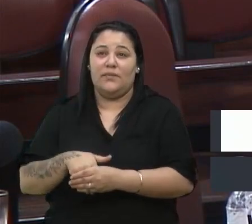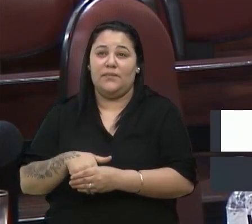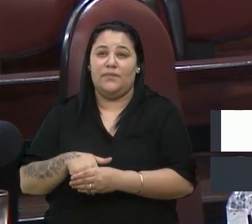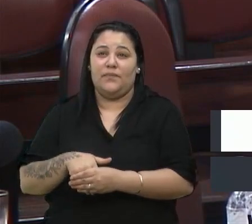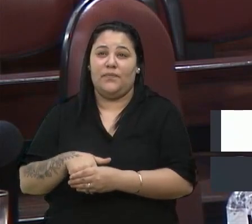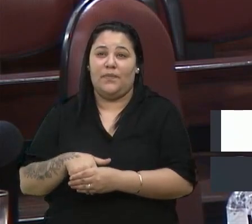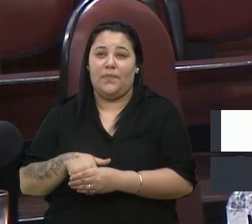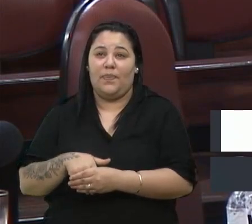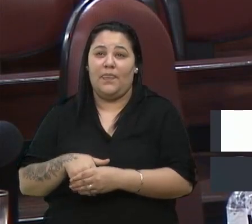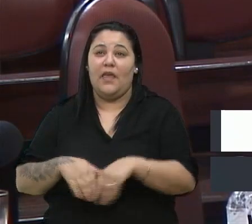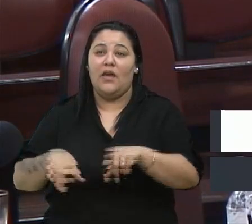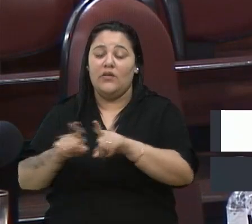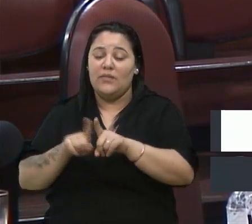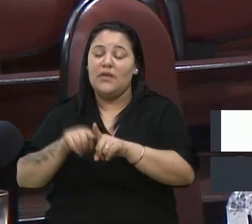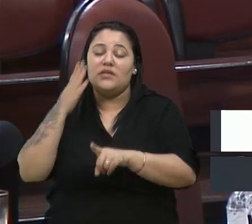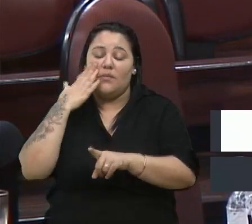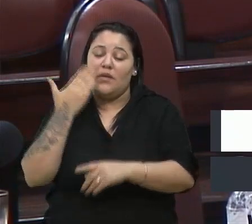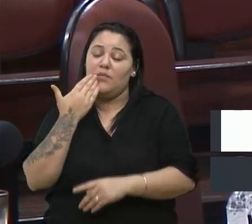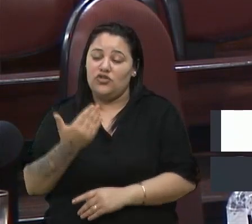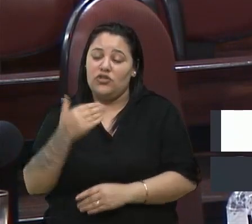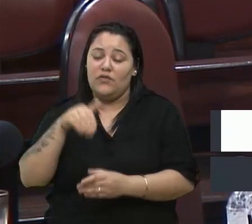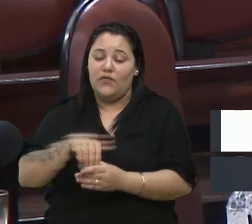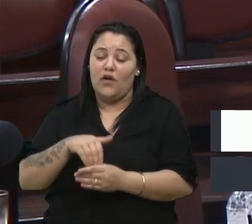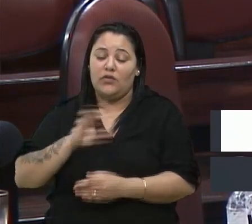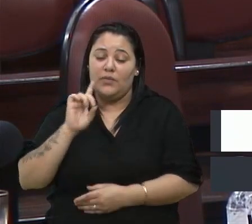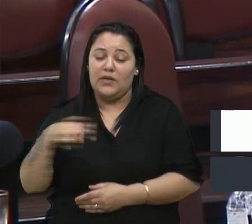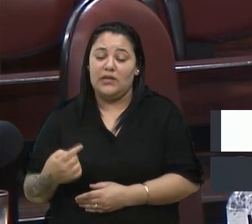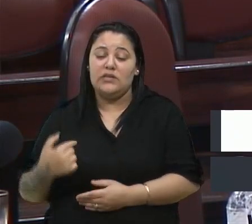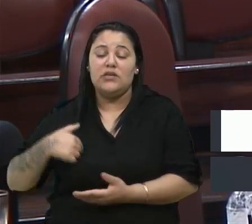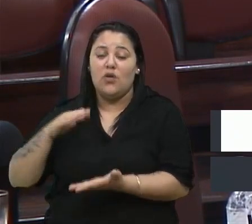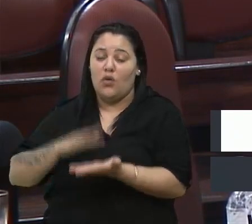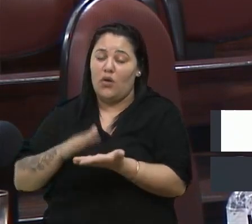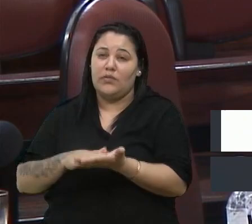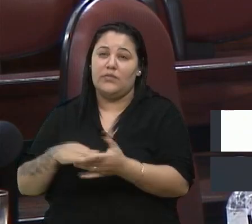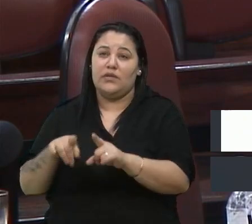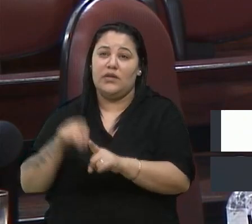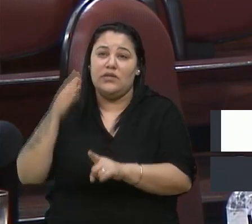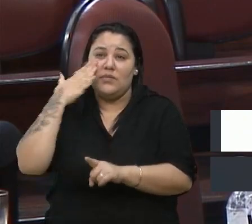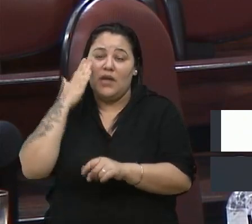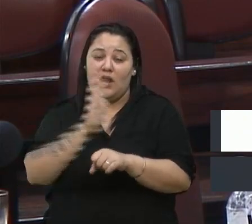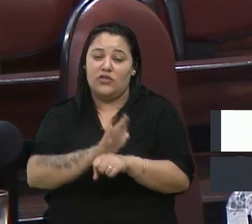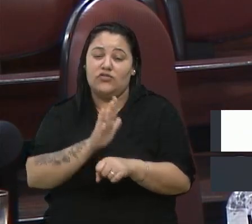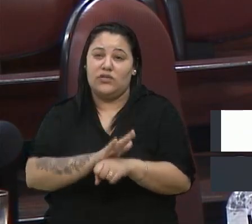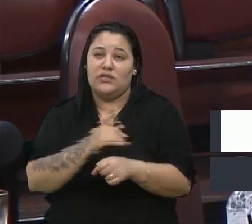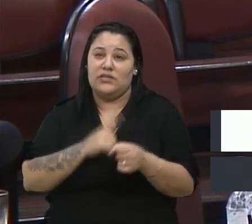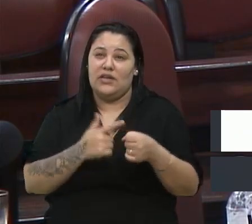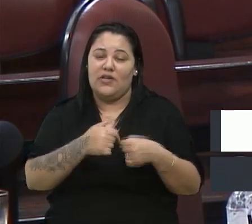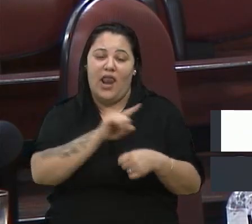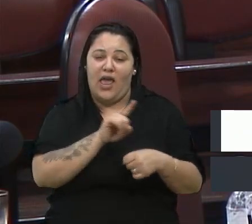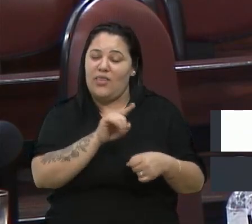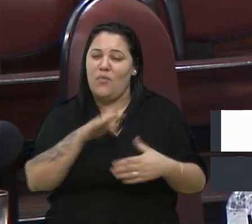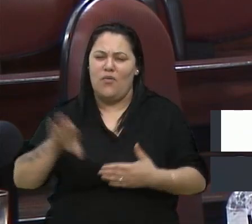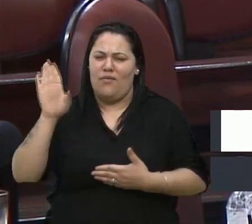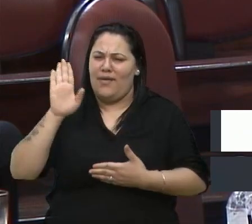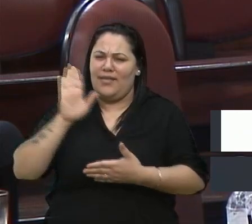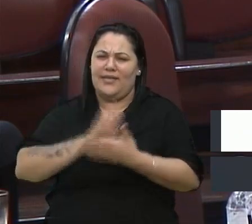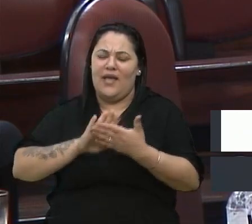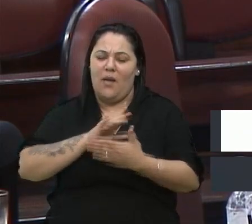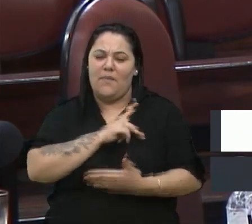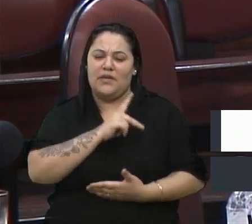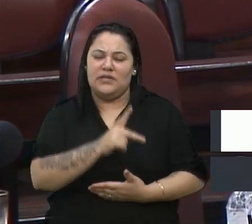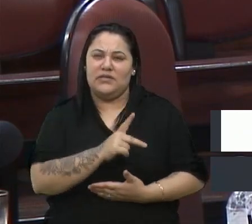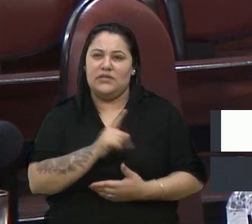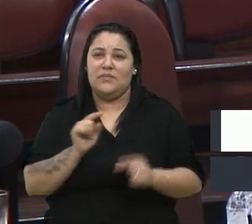que ela ia ajudar a nossa cidade. E estou cobrando dela. Ela não prometeu quando ela era presidente aqui, mas eu